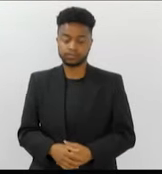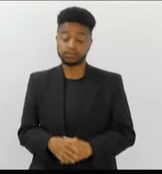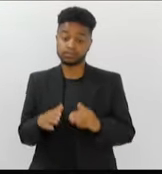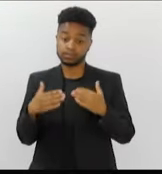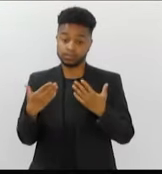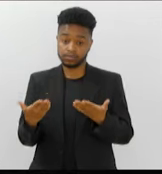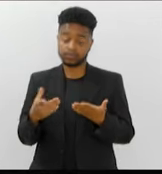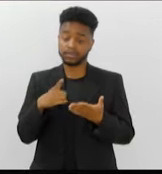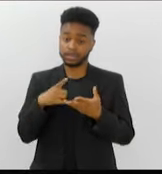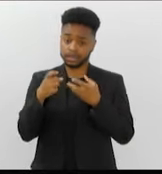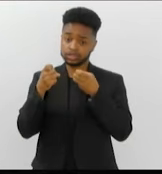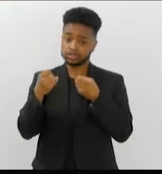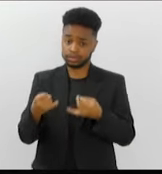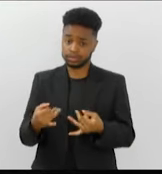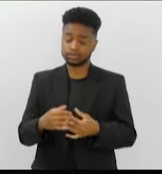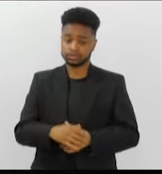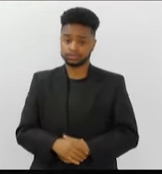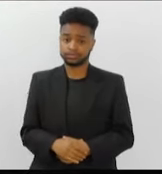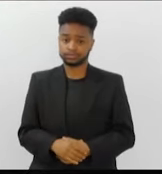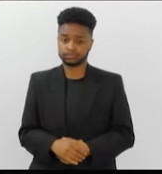tudo tem uma explicação, deputado.